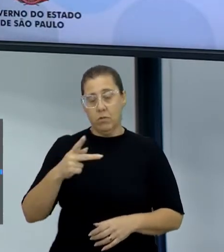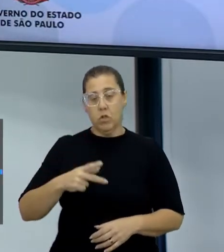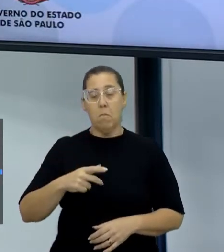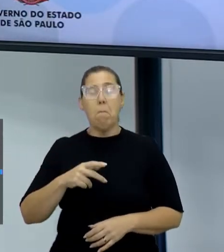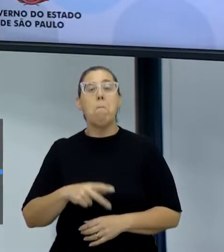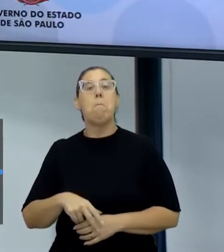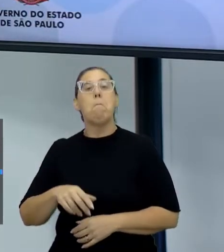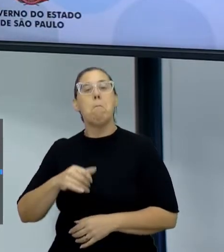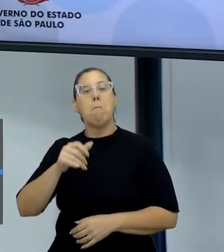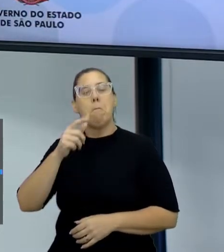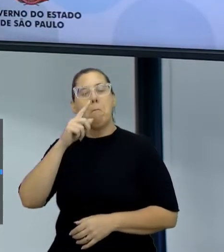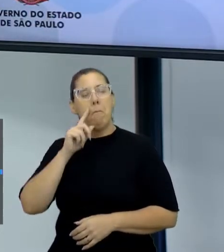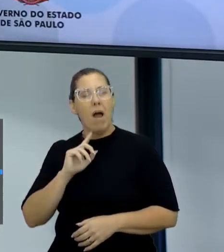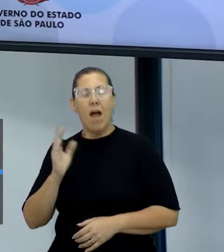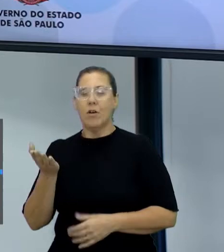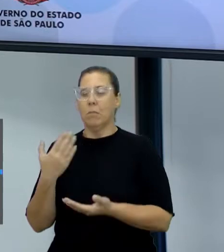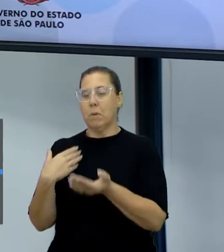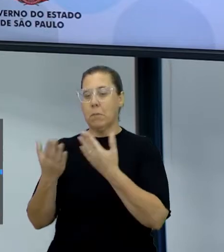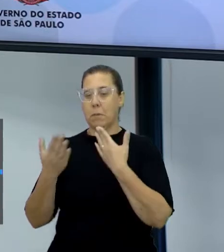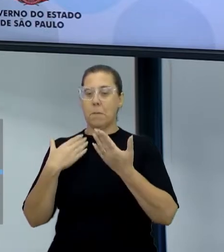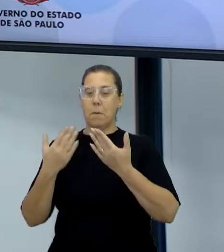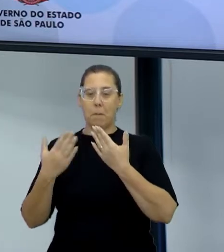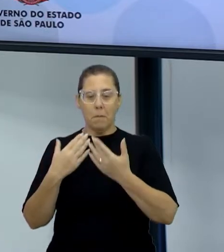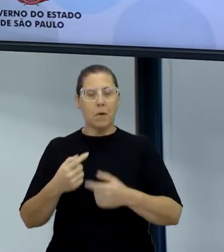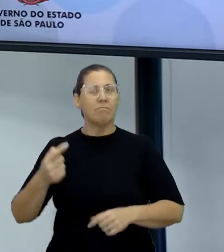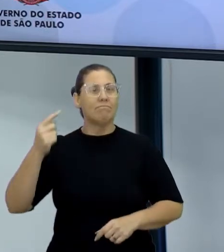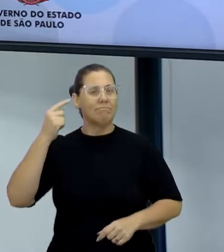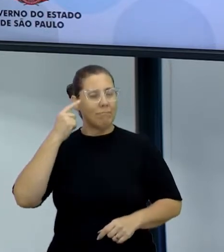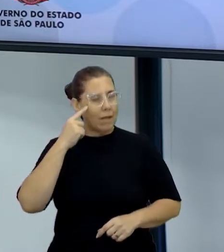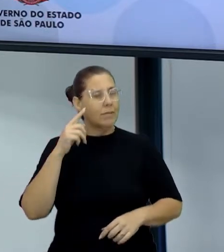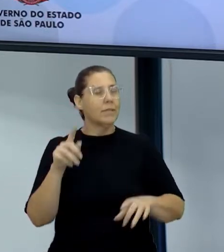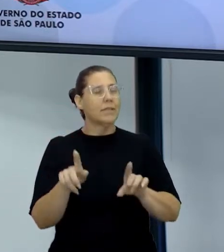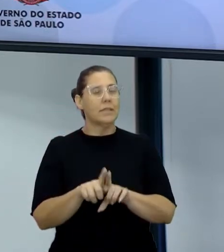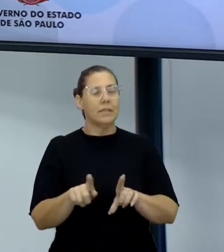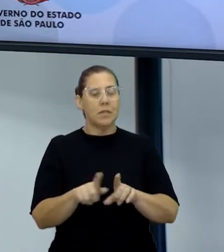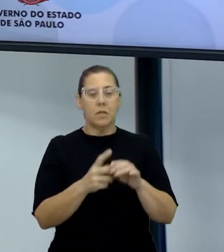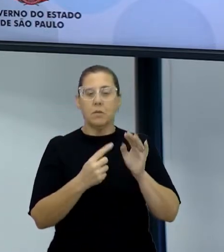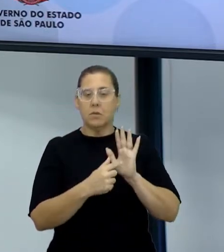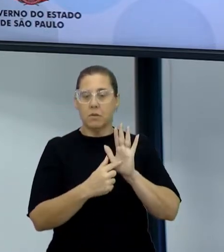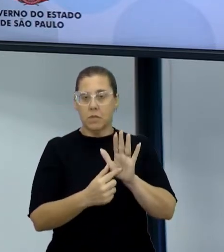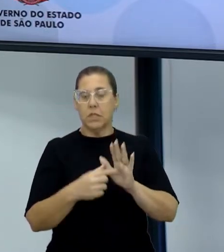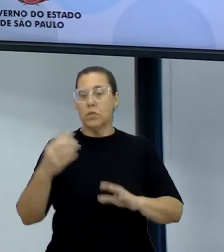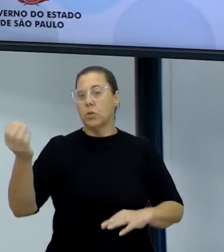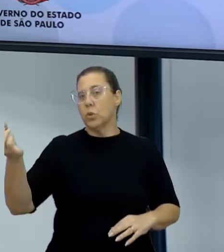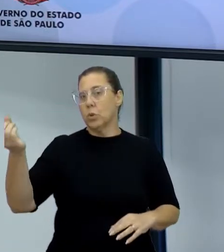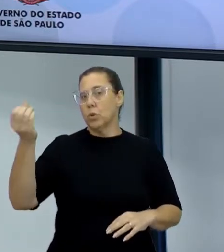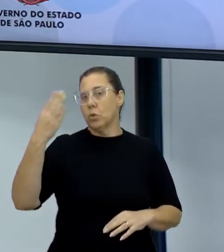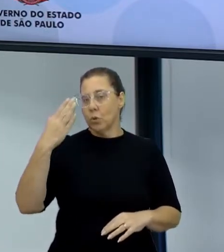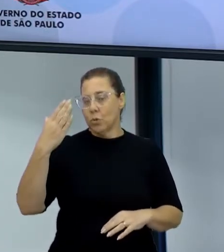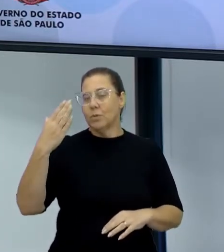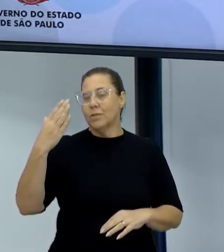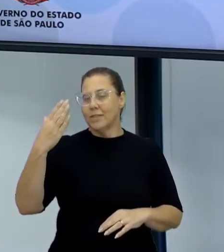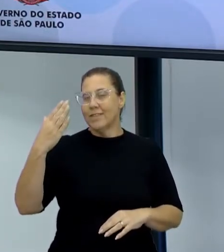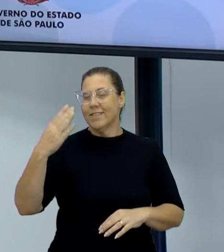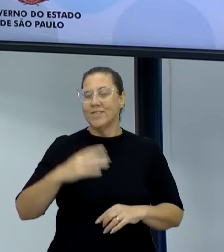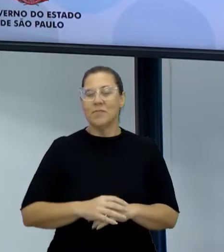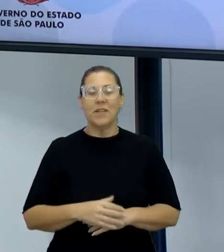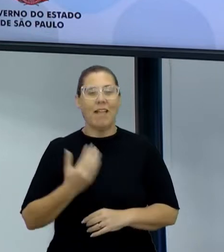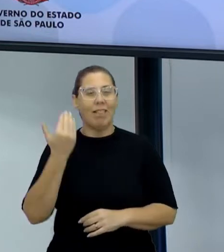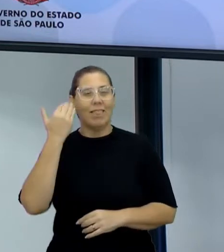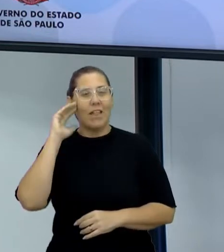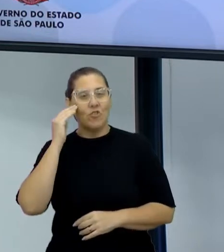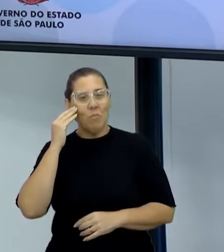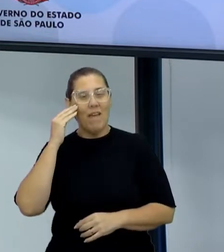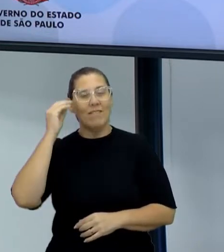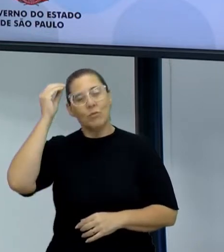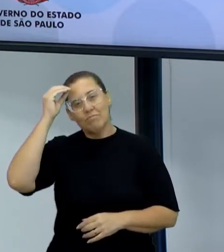Magno, hoje a gente tem muito a conversar, muito a pensar e justamente trazendo luz, trazendo um pouquinho de luz aqui para os nossos